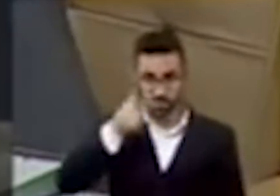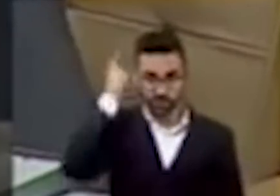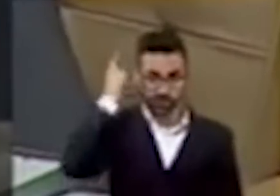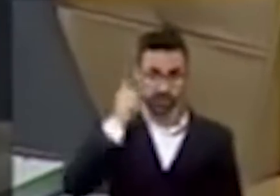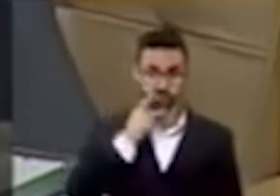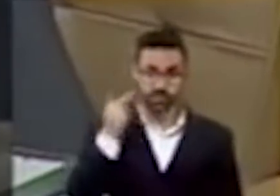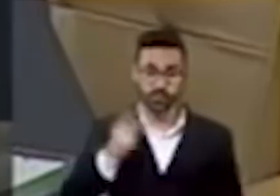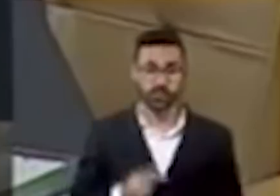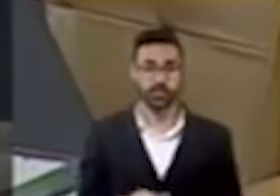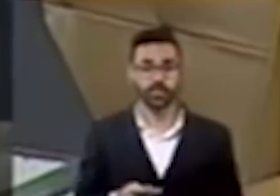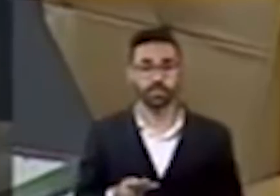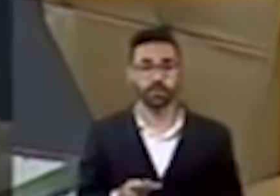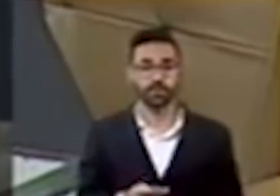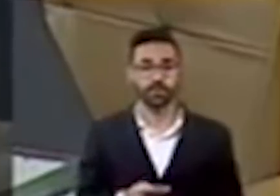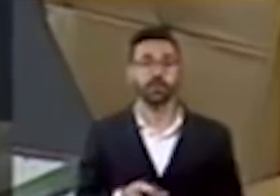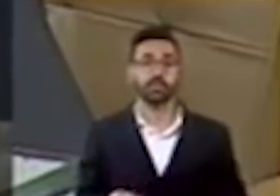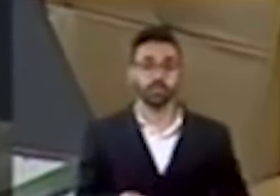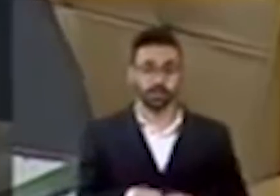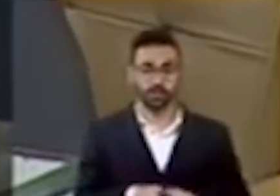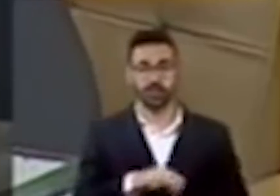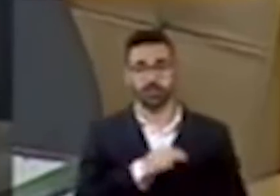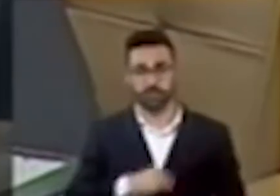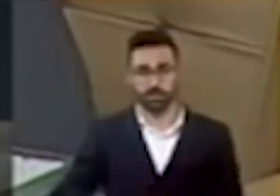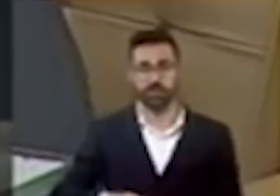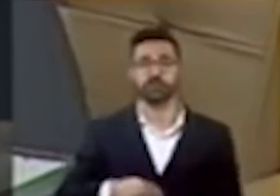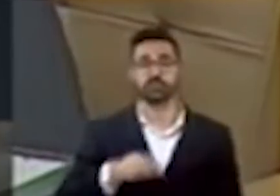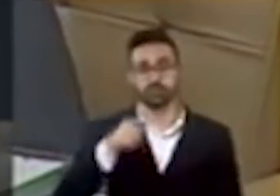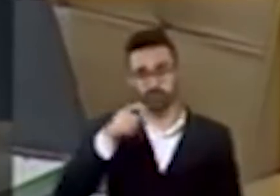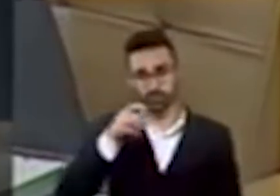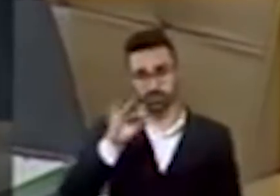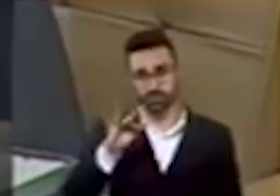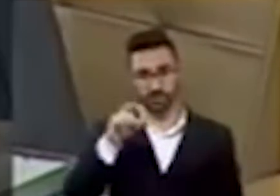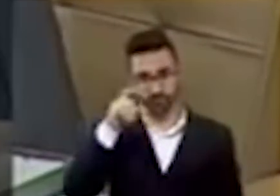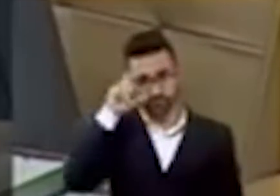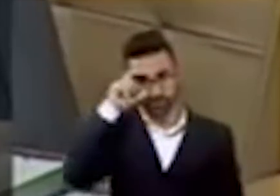hoje o ministro Fachin,